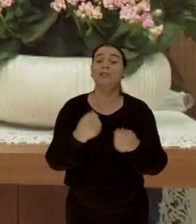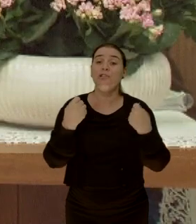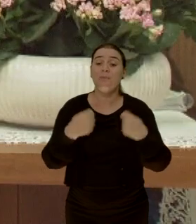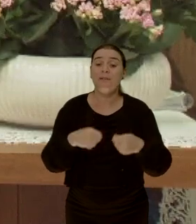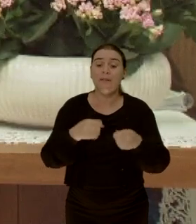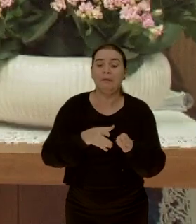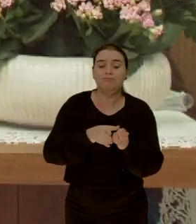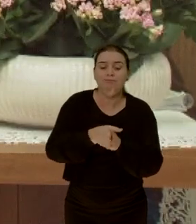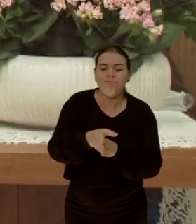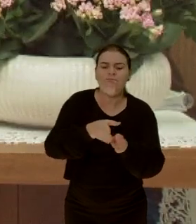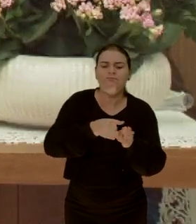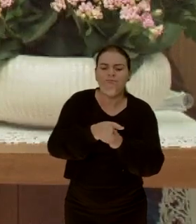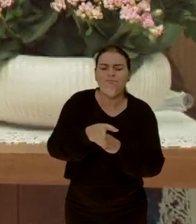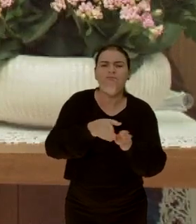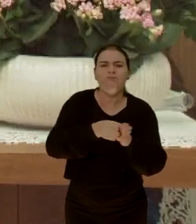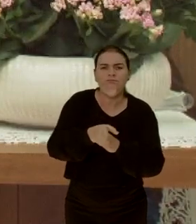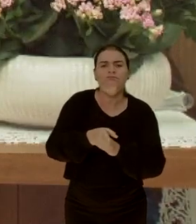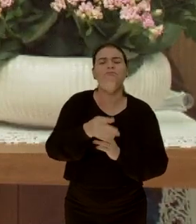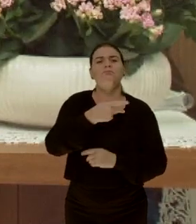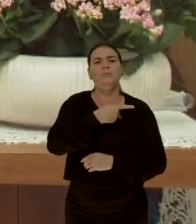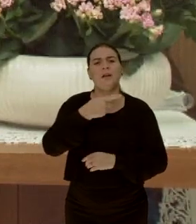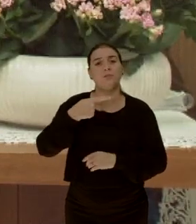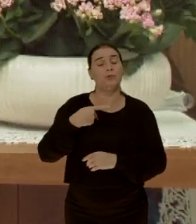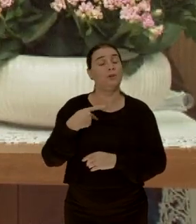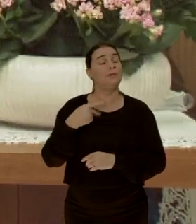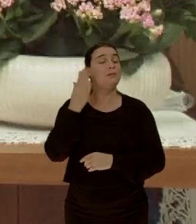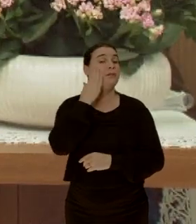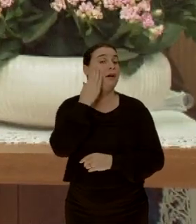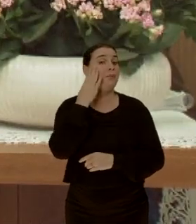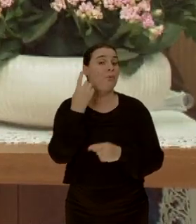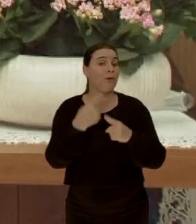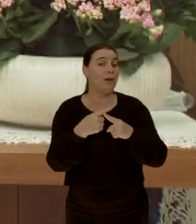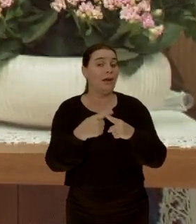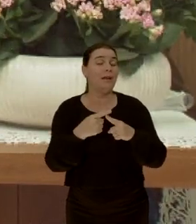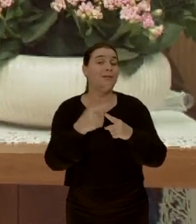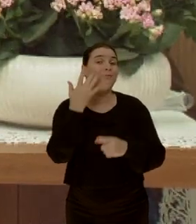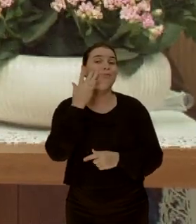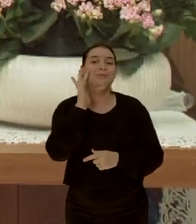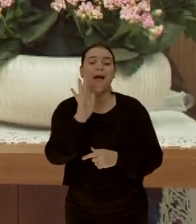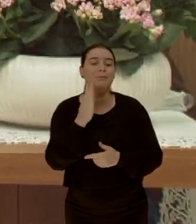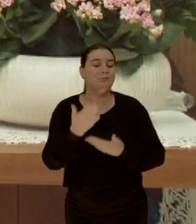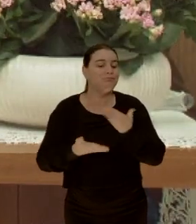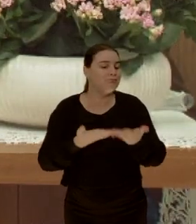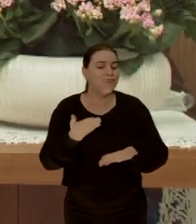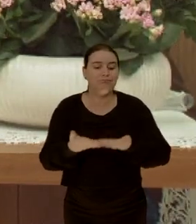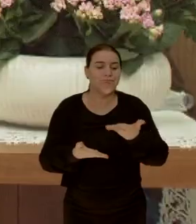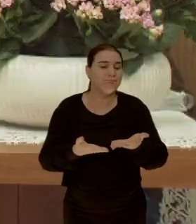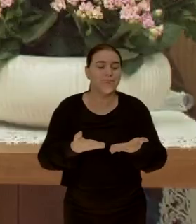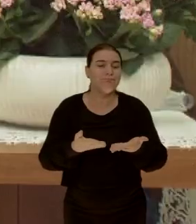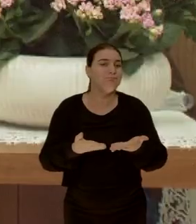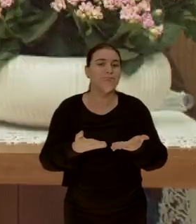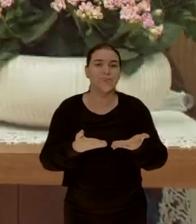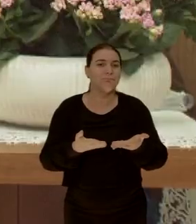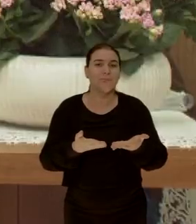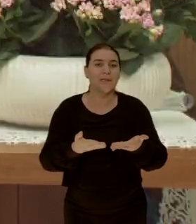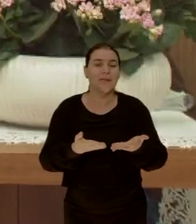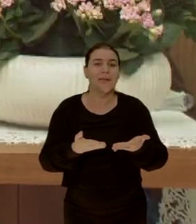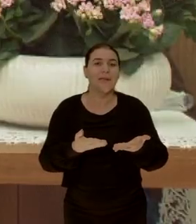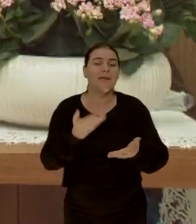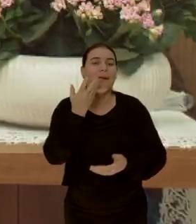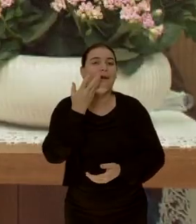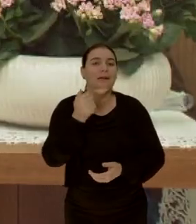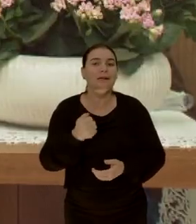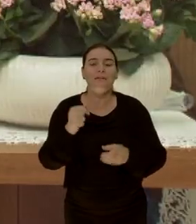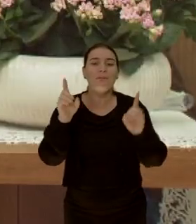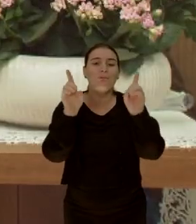pastor, incrivelmente. Sabe por quê? Porque ele não sabe lidar com a criança, com esse tipo de criança, e